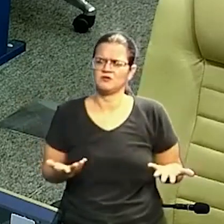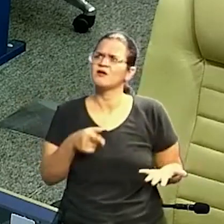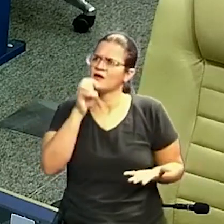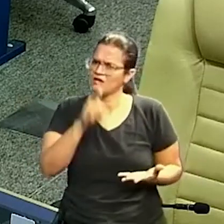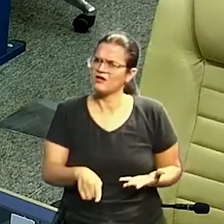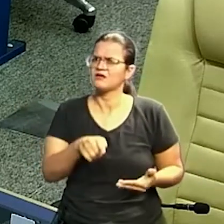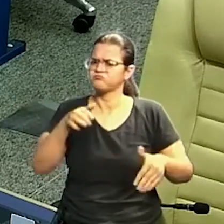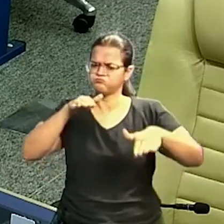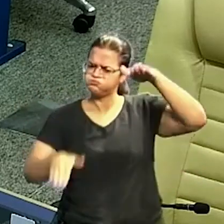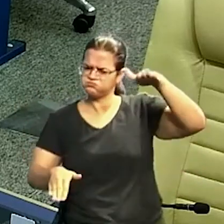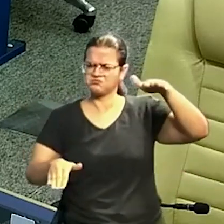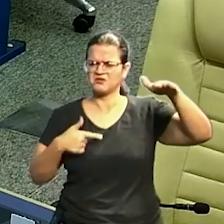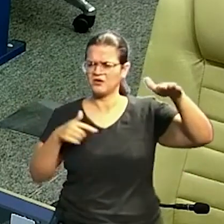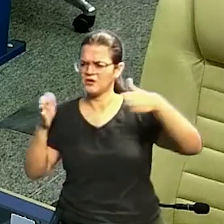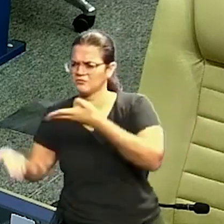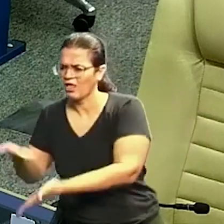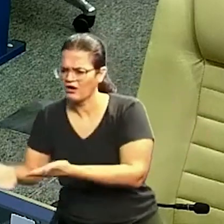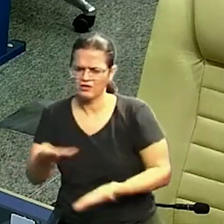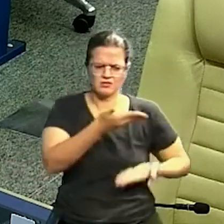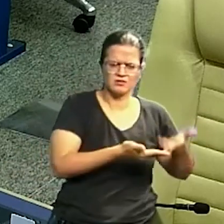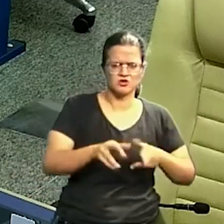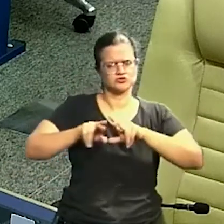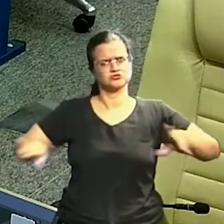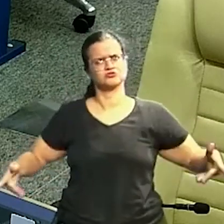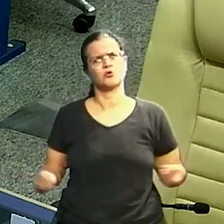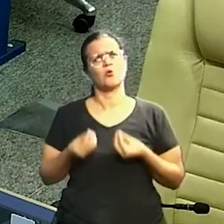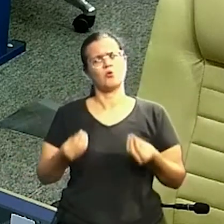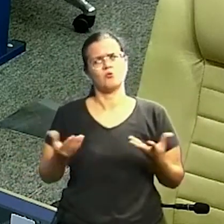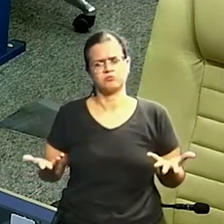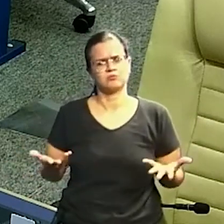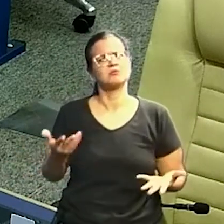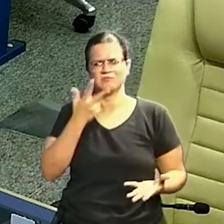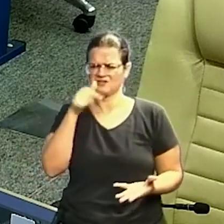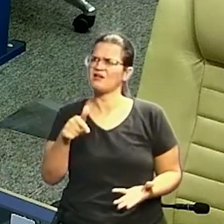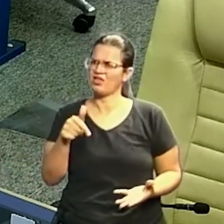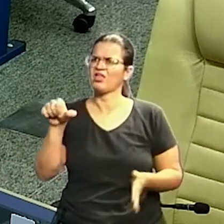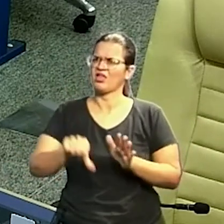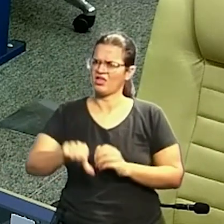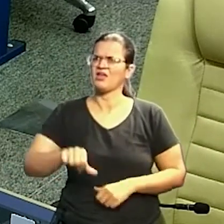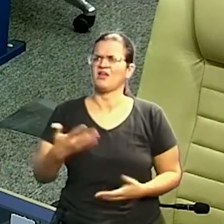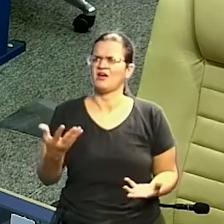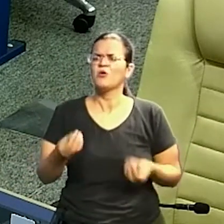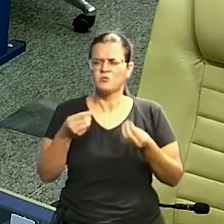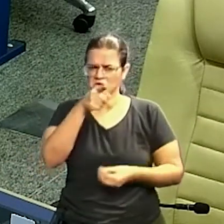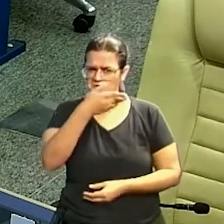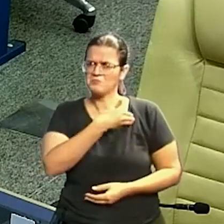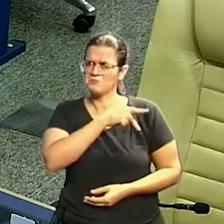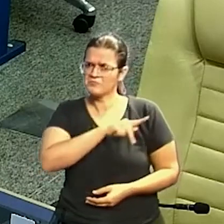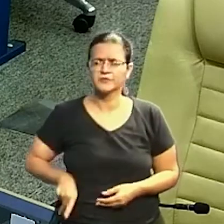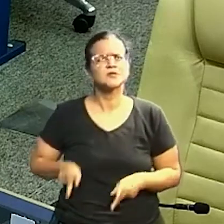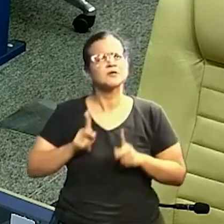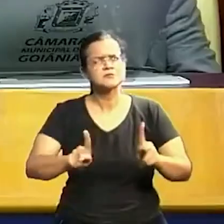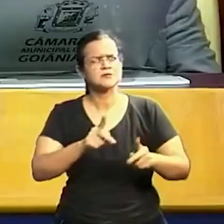Isso é maneira desigual de tratar vereadores da oposição em situação. Chega a ser covarde. E o senhor, presidente, o senhor tem feito